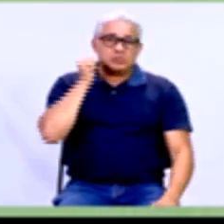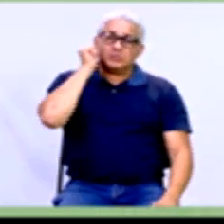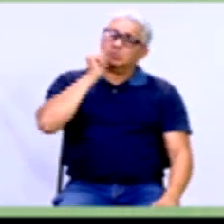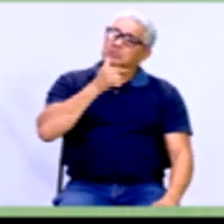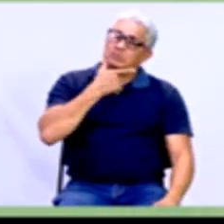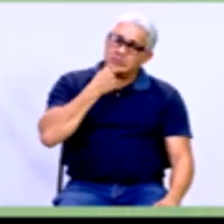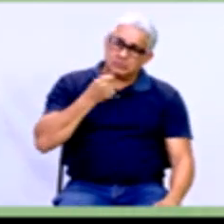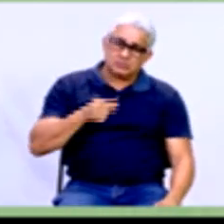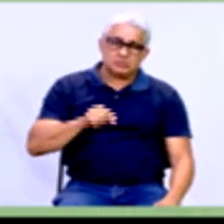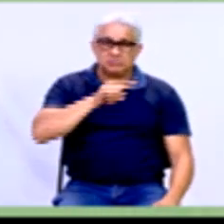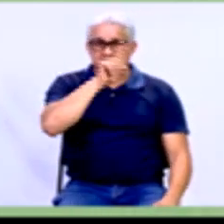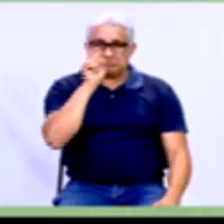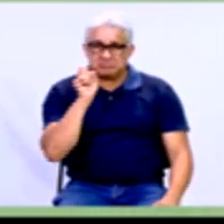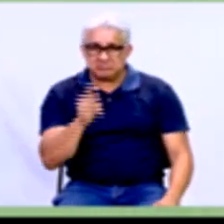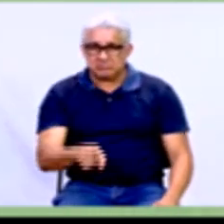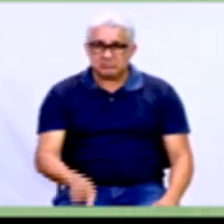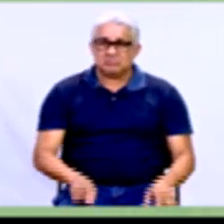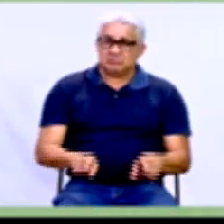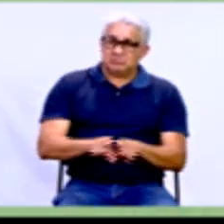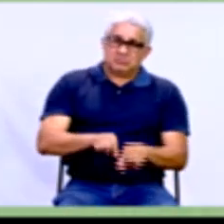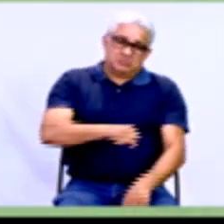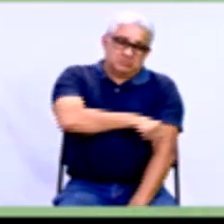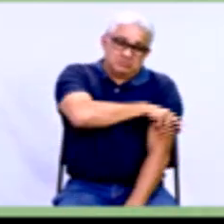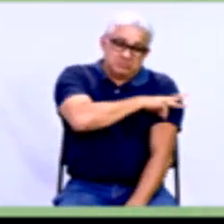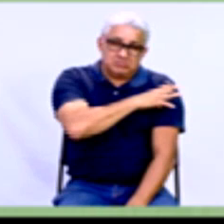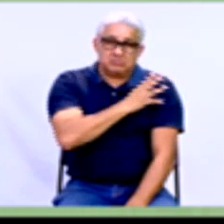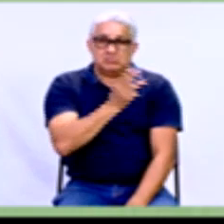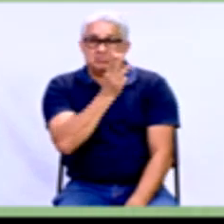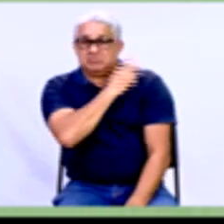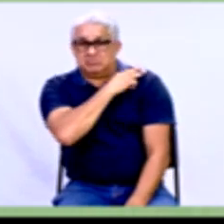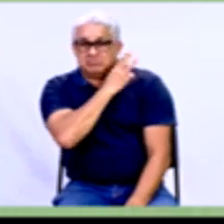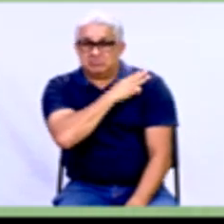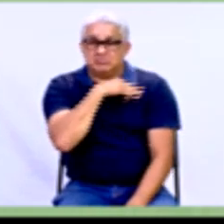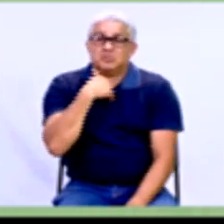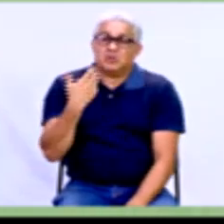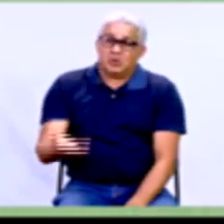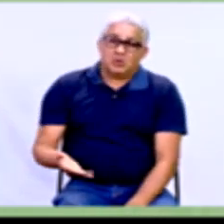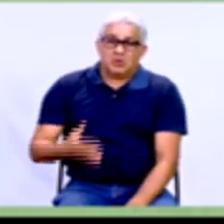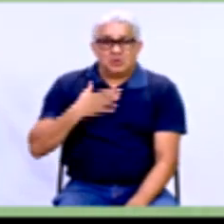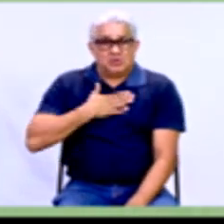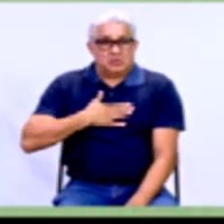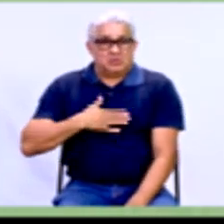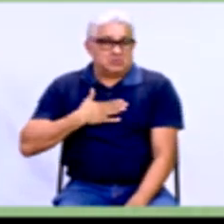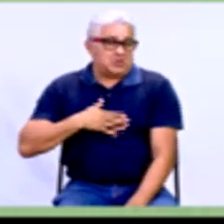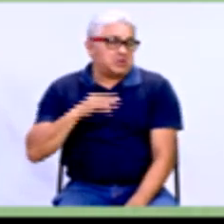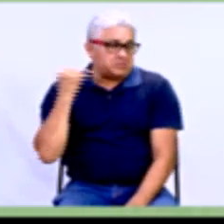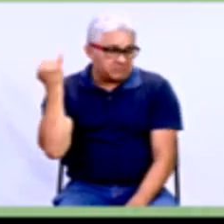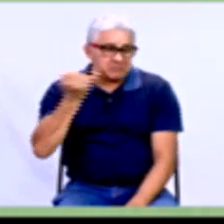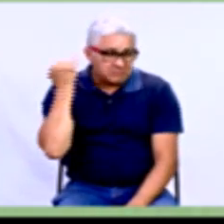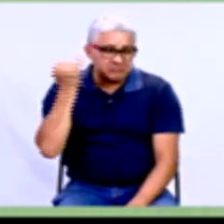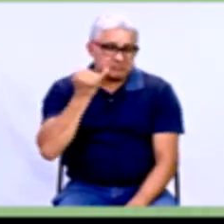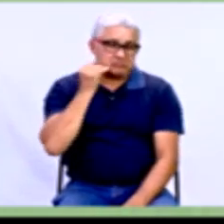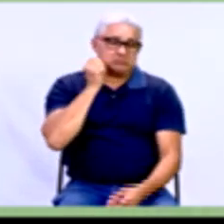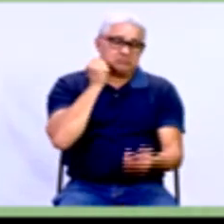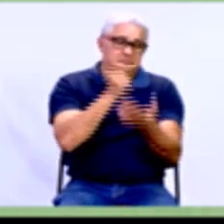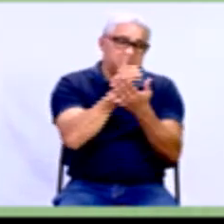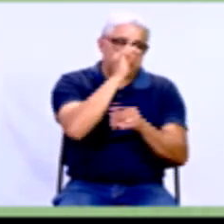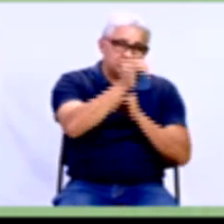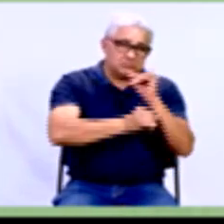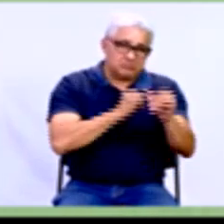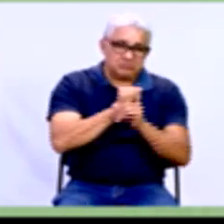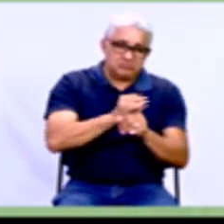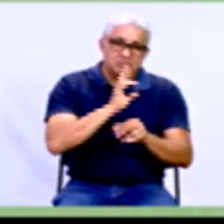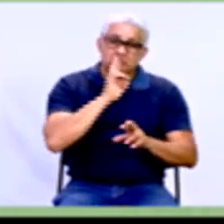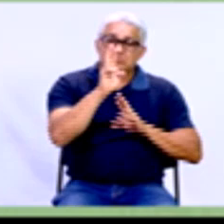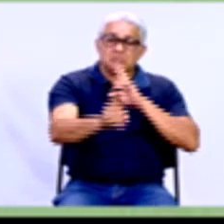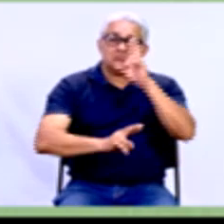feminino ou masculino, se é ensino médio, a comodidade se era pouco importante, se era muito importante, e eles